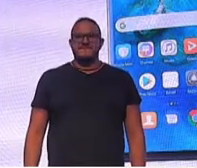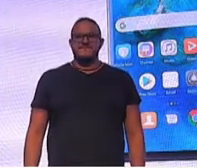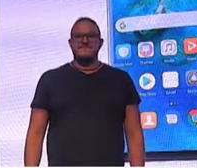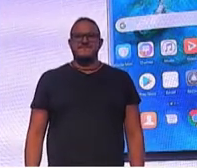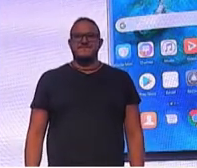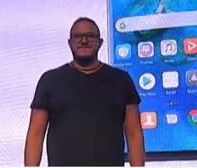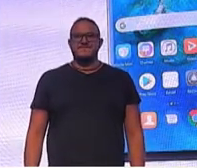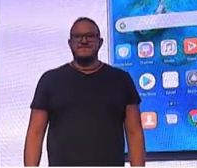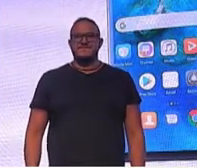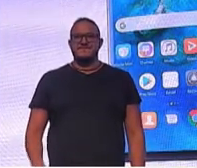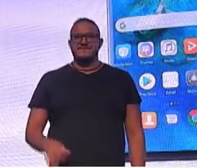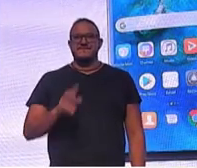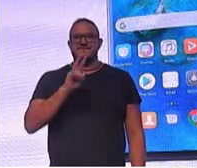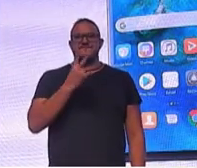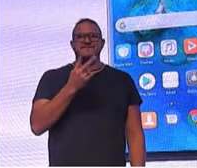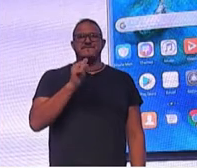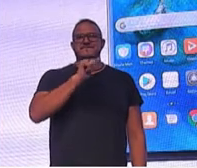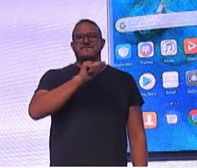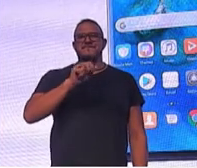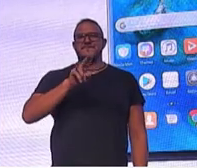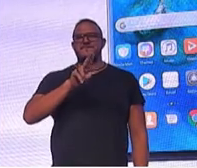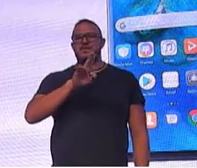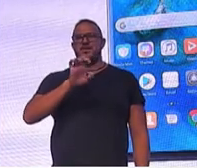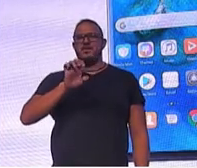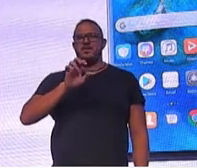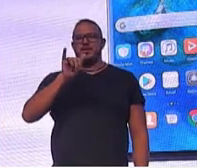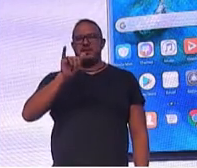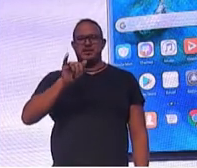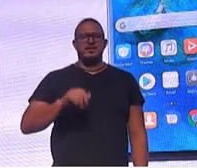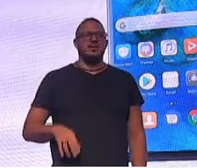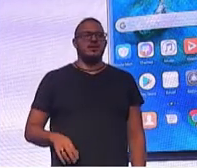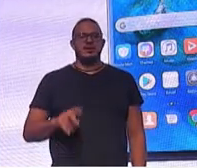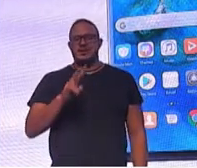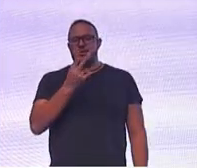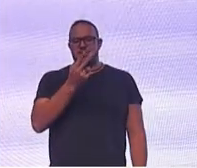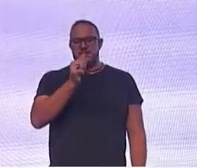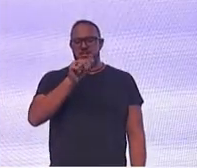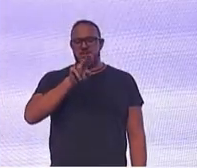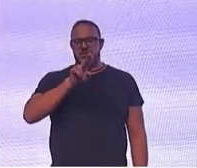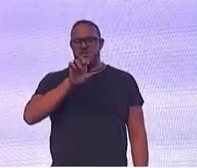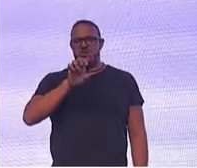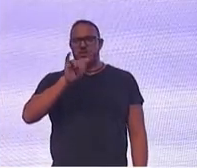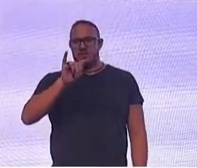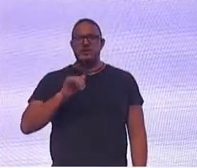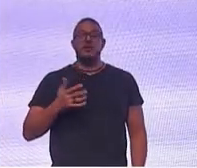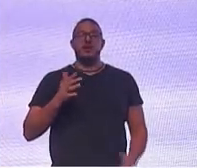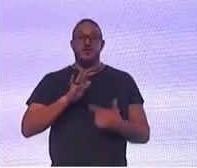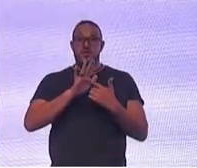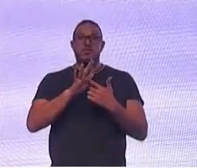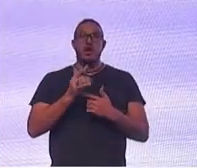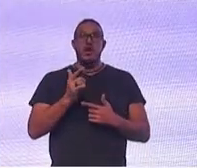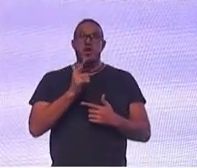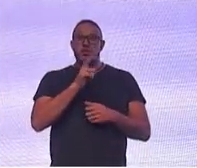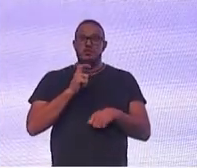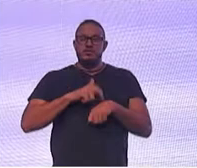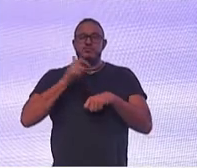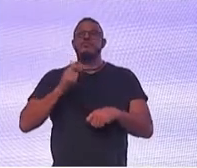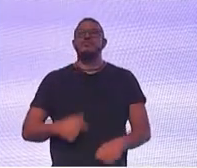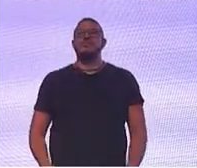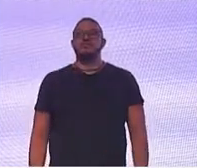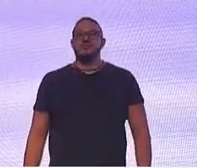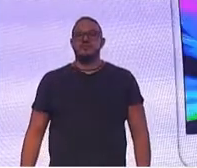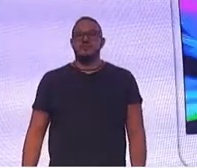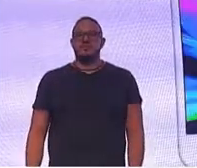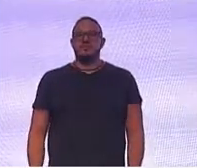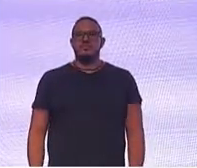Tem aqui esse azulzinho ali que está tampando a marca. Está vendo? Pequenininho. Vou mostrar outro celular agora. Em meio segundo, que celular é esse?